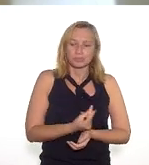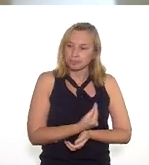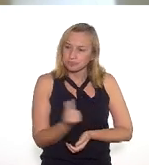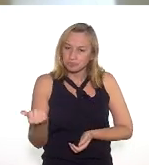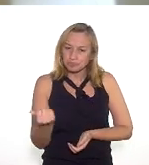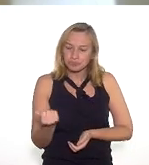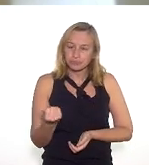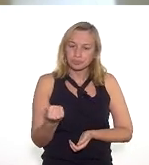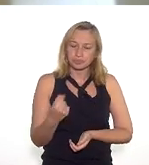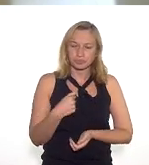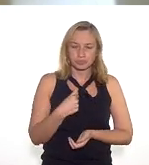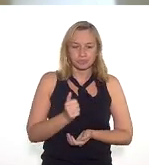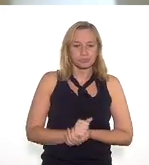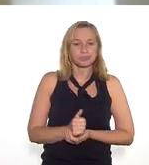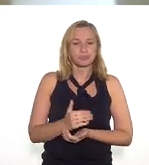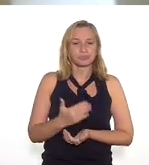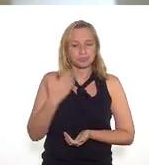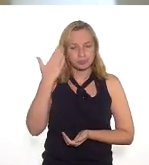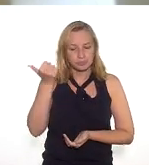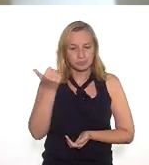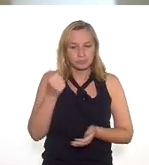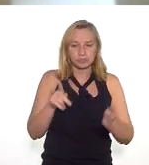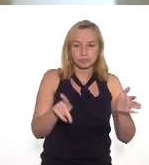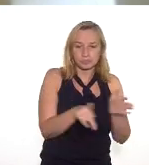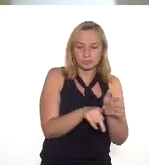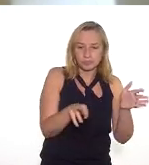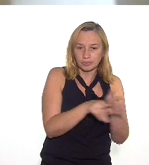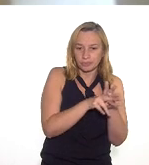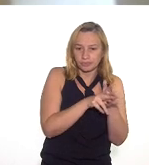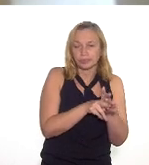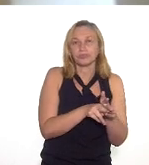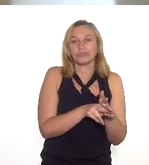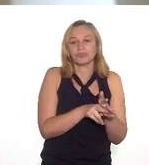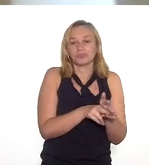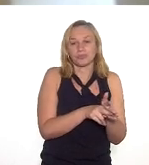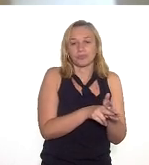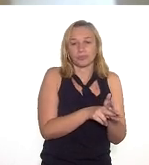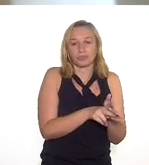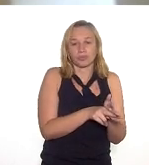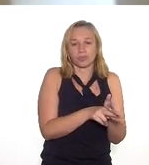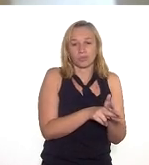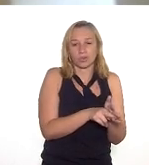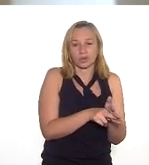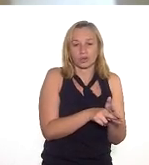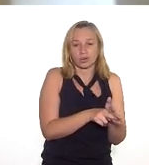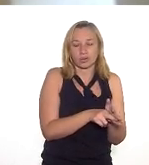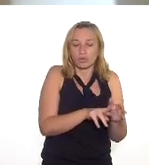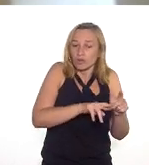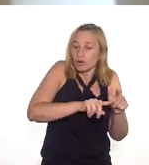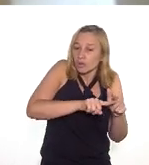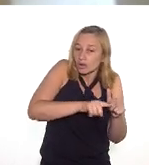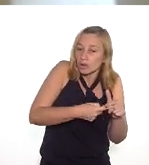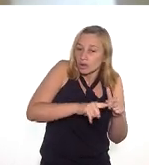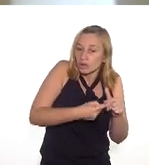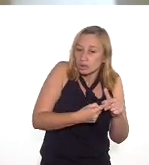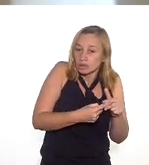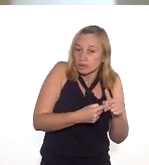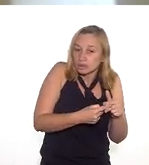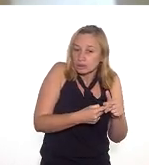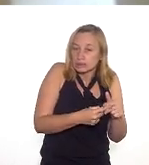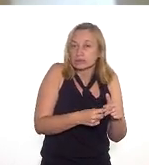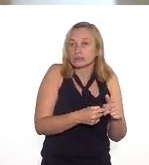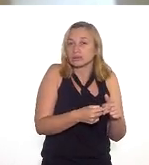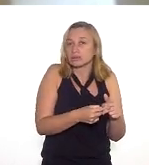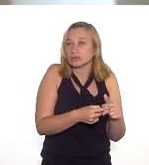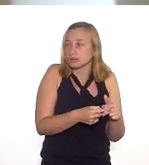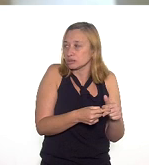saí, soube que a resolução, essa resolução foi reformada